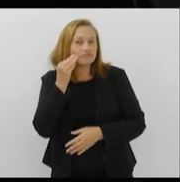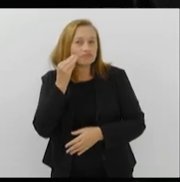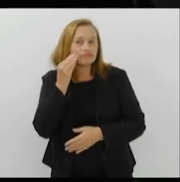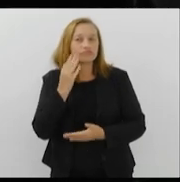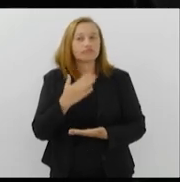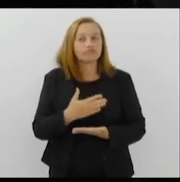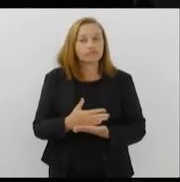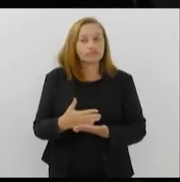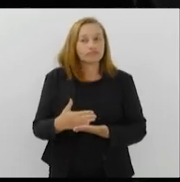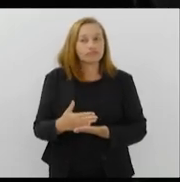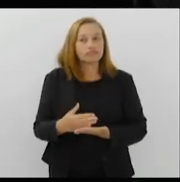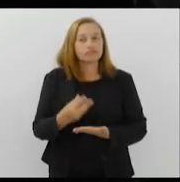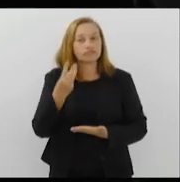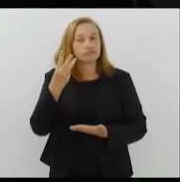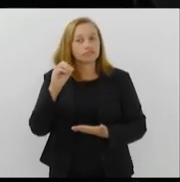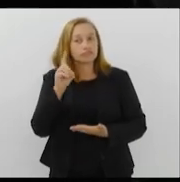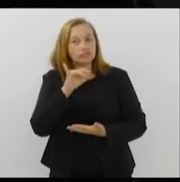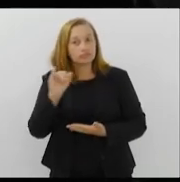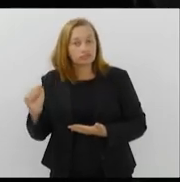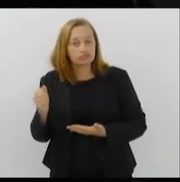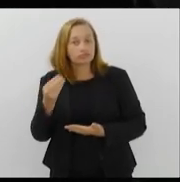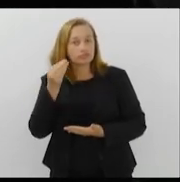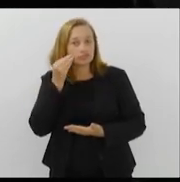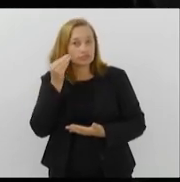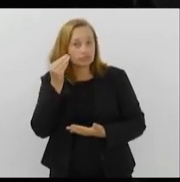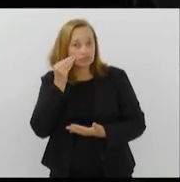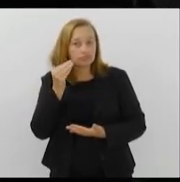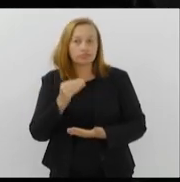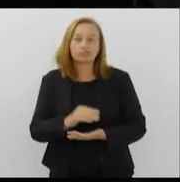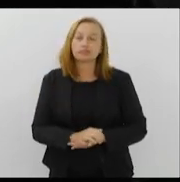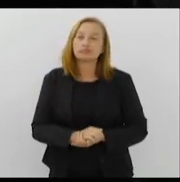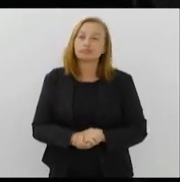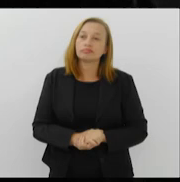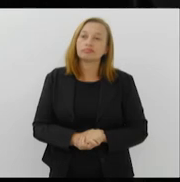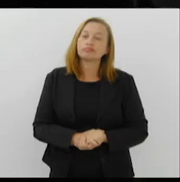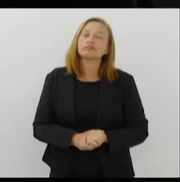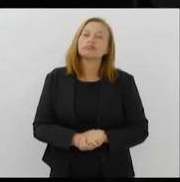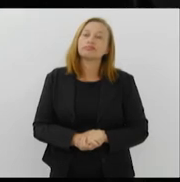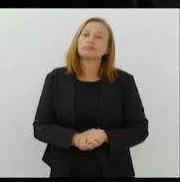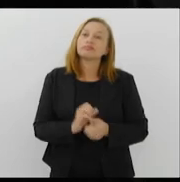princípio, serão 30 dias de testes, que nós